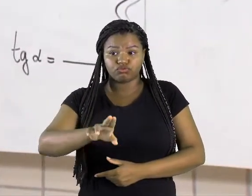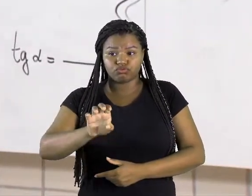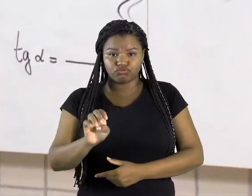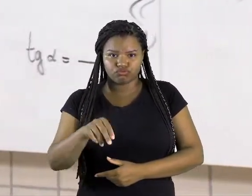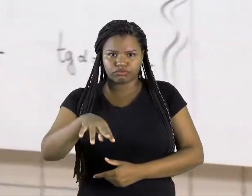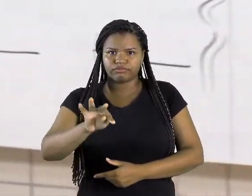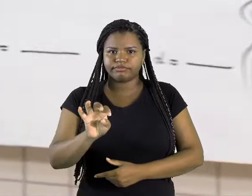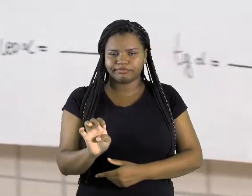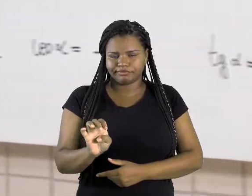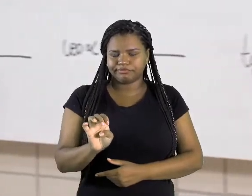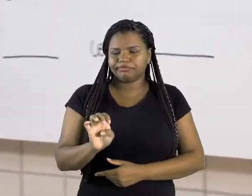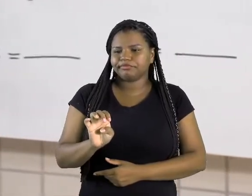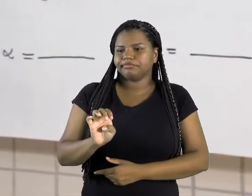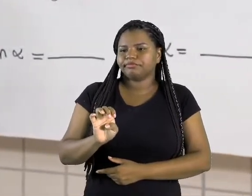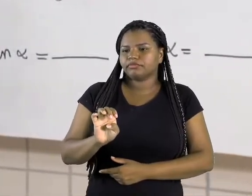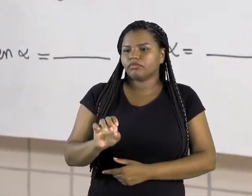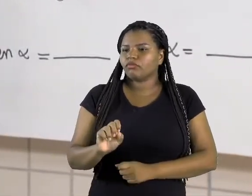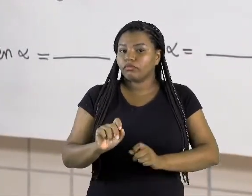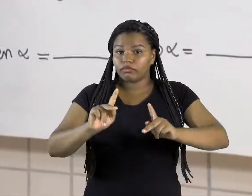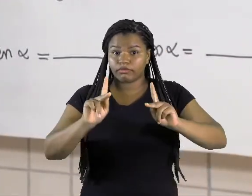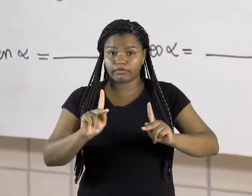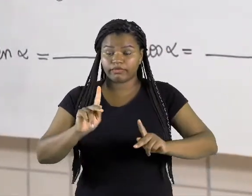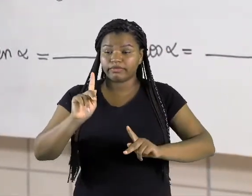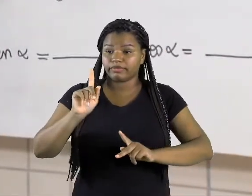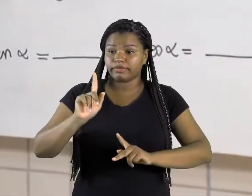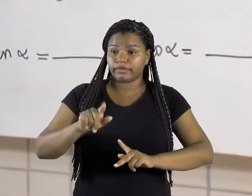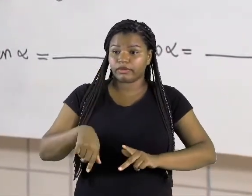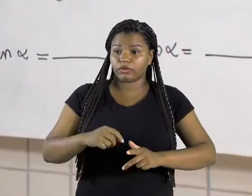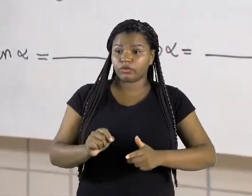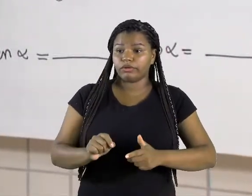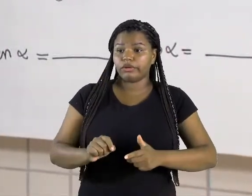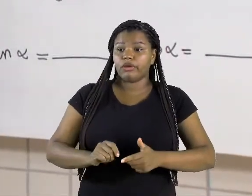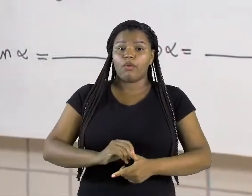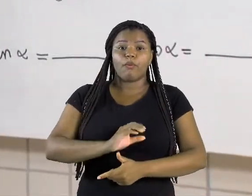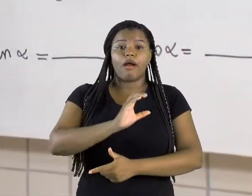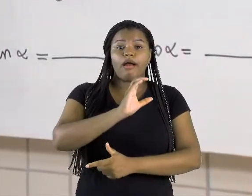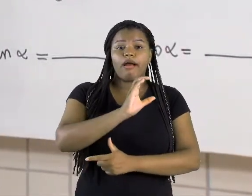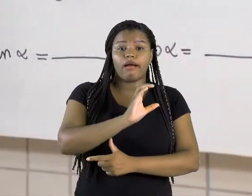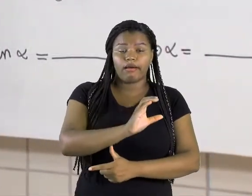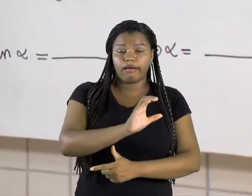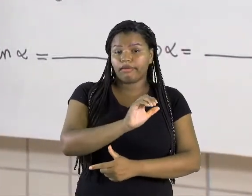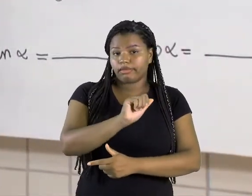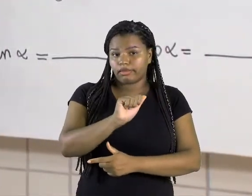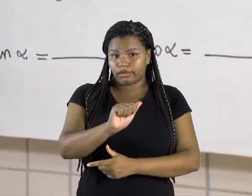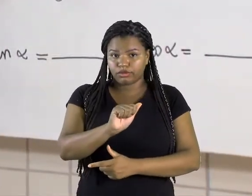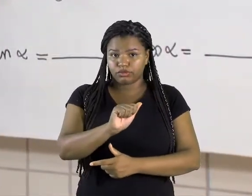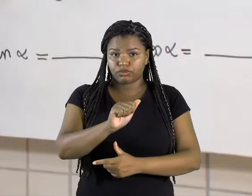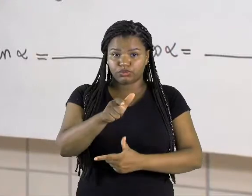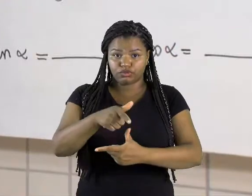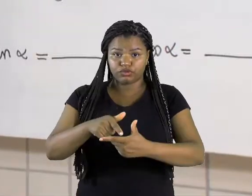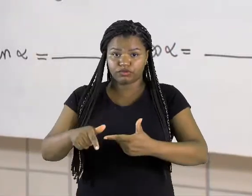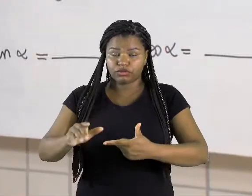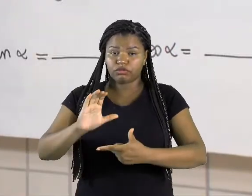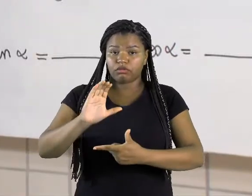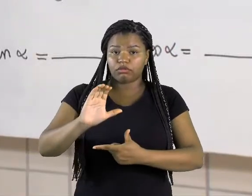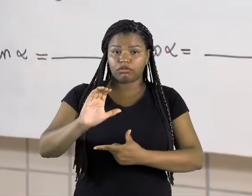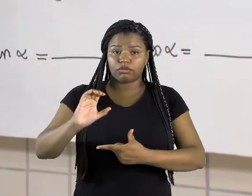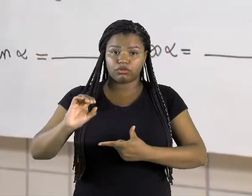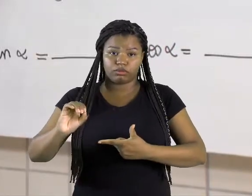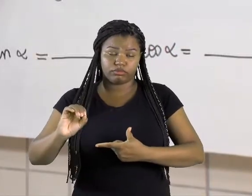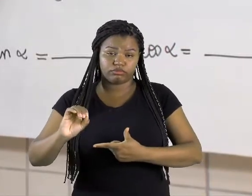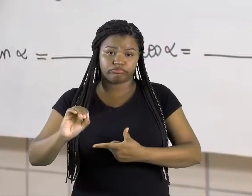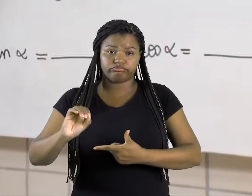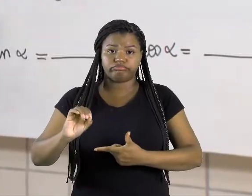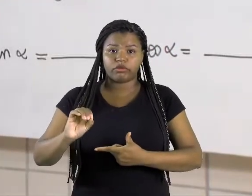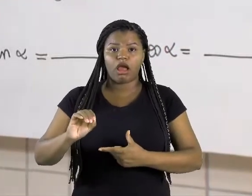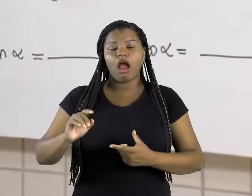Ok? Que seria o seguinte, dividir um cateto pelo outro. Então, cateto oposto dividido pelo cateto adjacente, essa medida